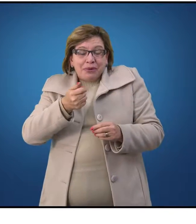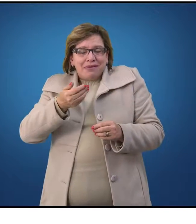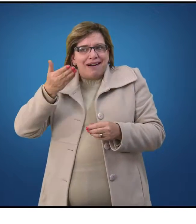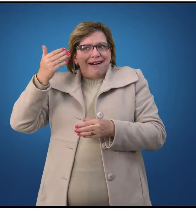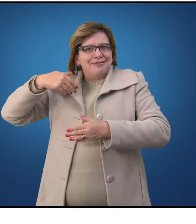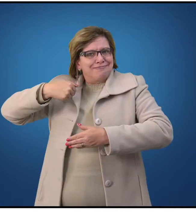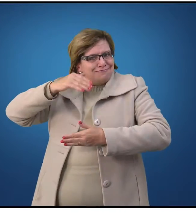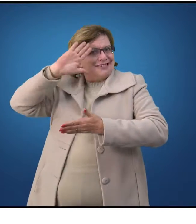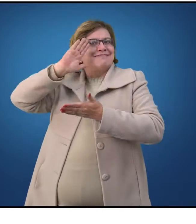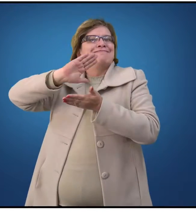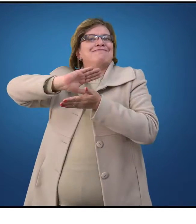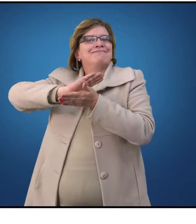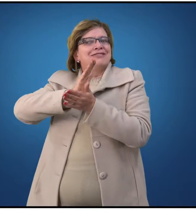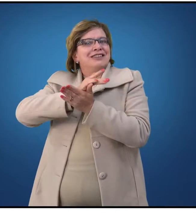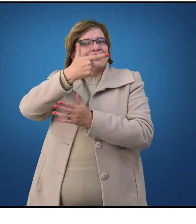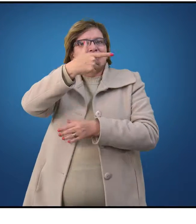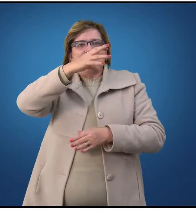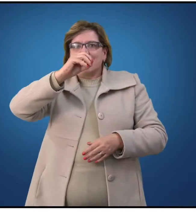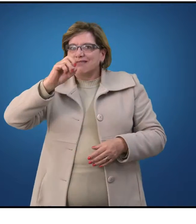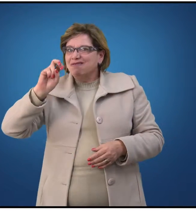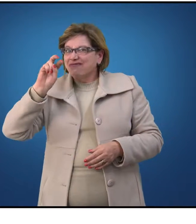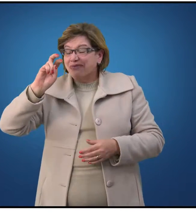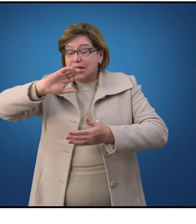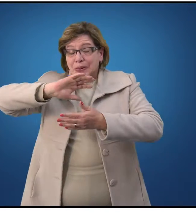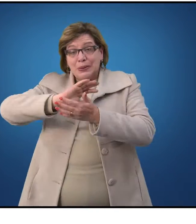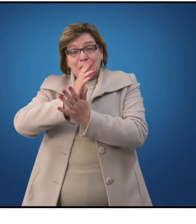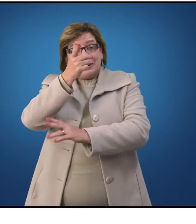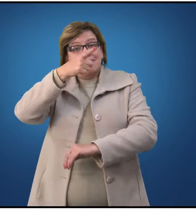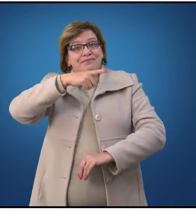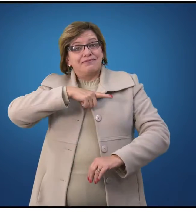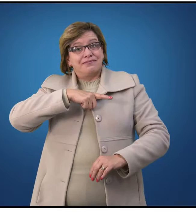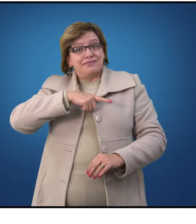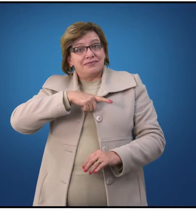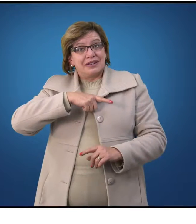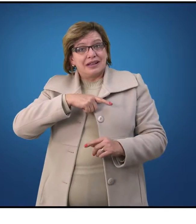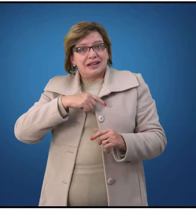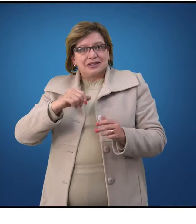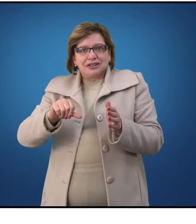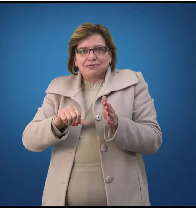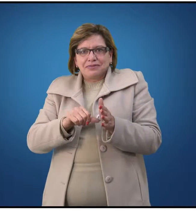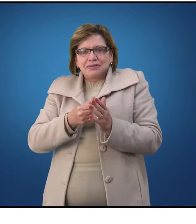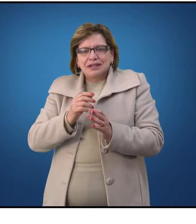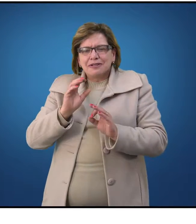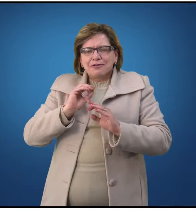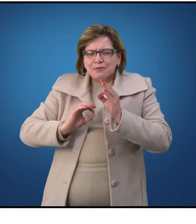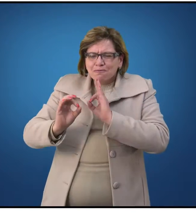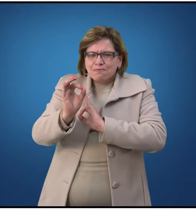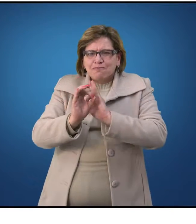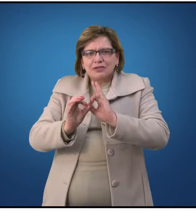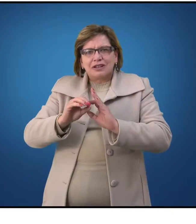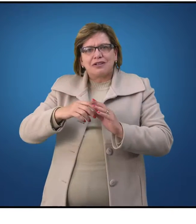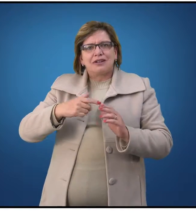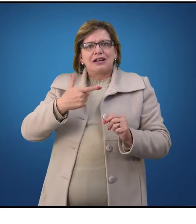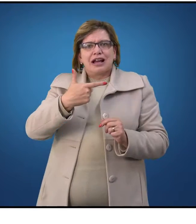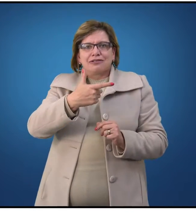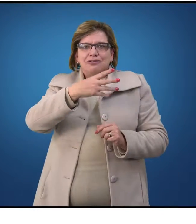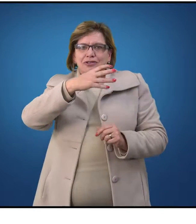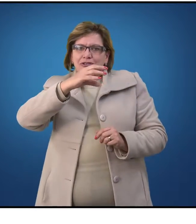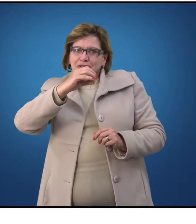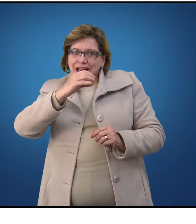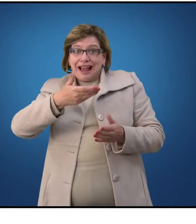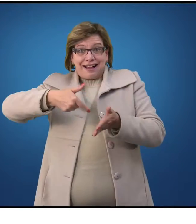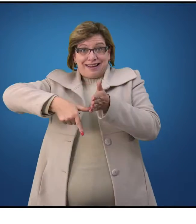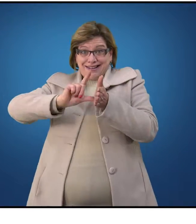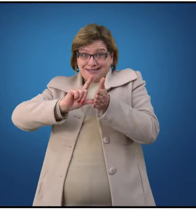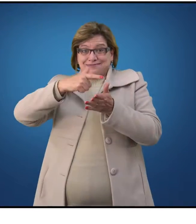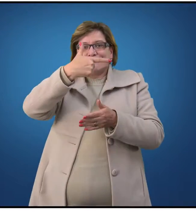existia em 2005, 2007, que as nossas primeiras ações da educação à distância foi em 2003, com essas primeiras